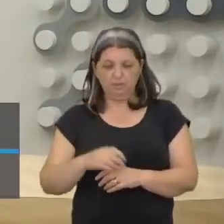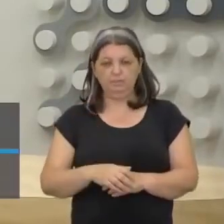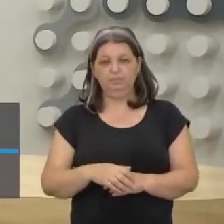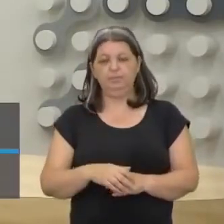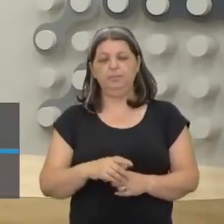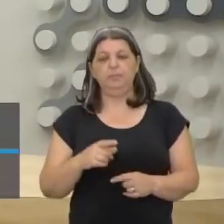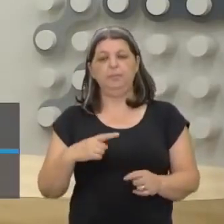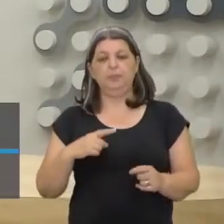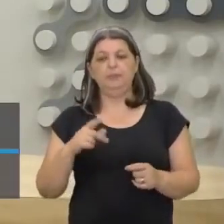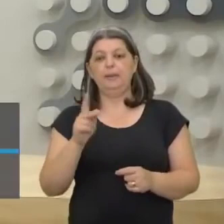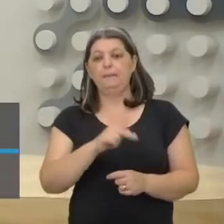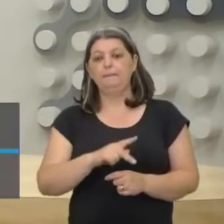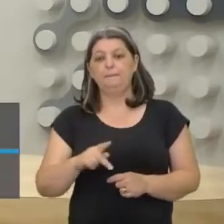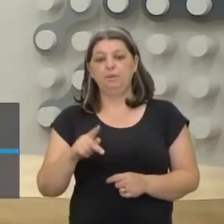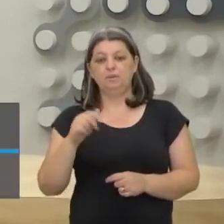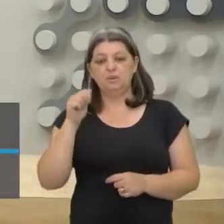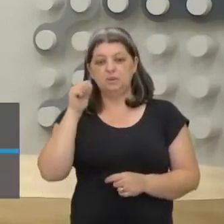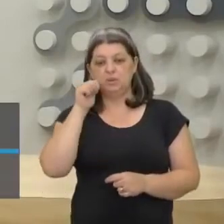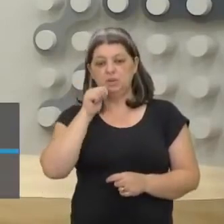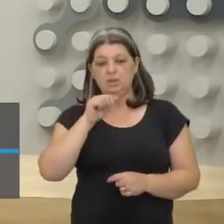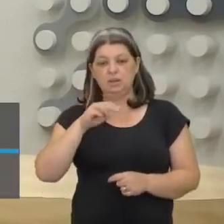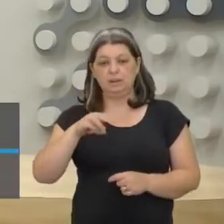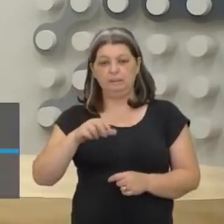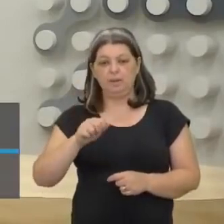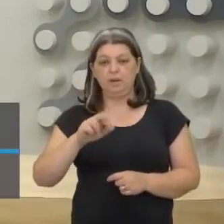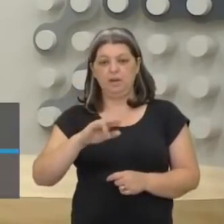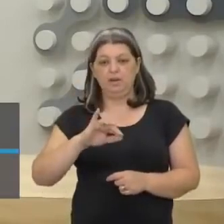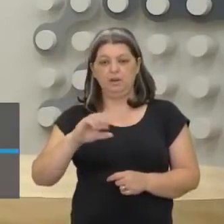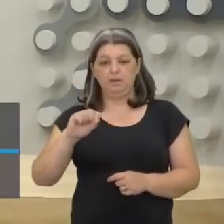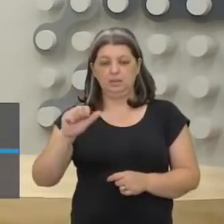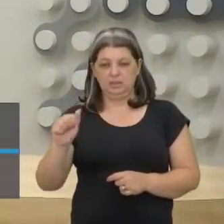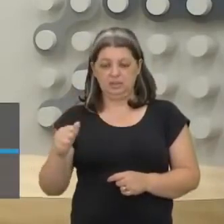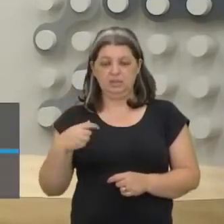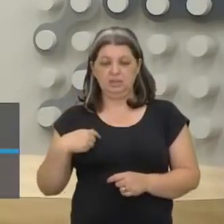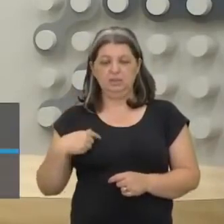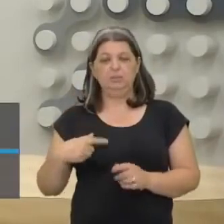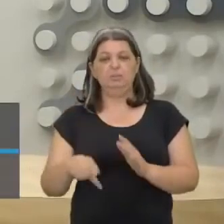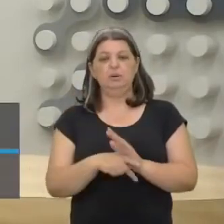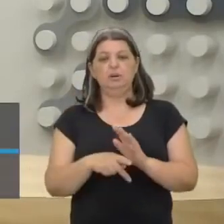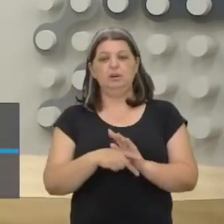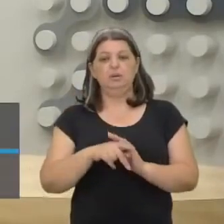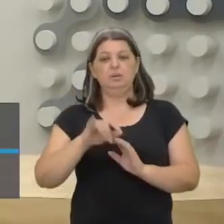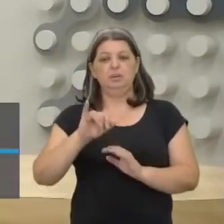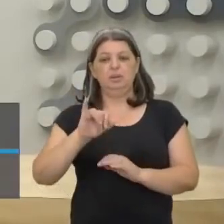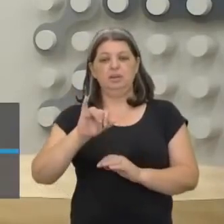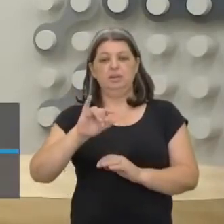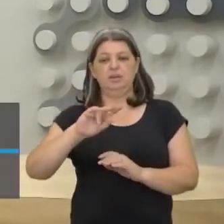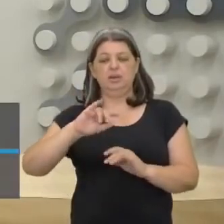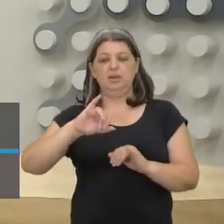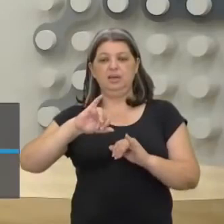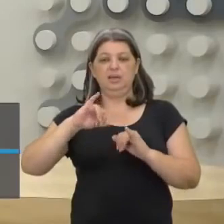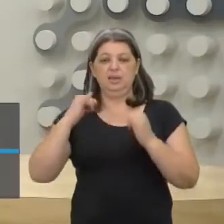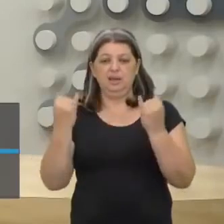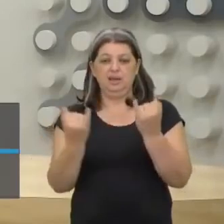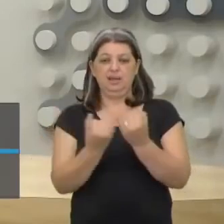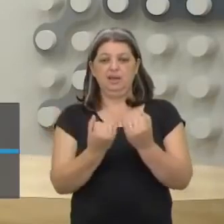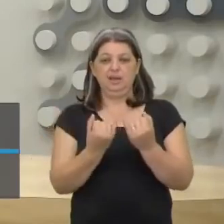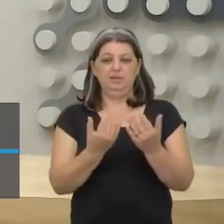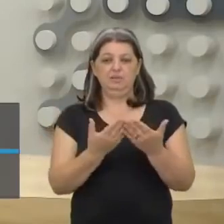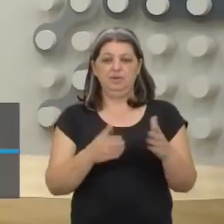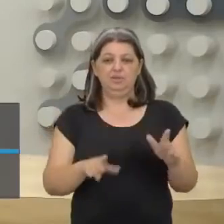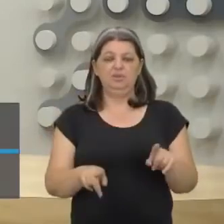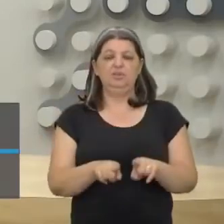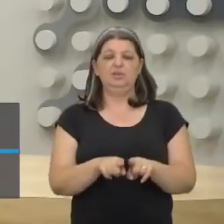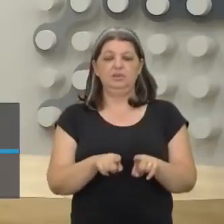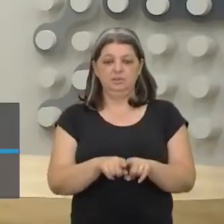a professora Marisa, que diz A Ilha Perdida. Eu estava lá no ensino fundamental, o Escaravelho, eu também